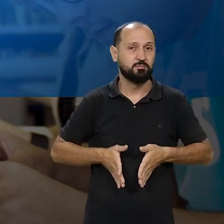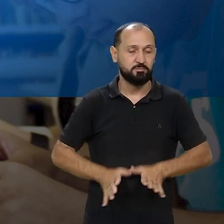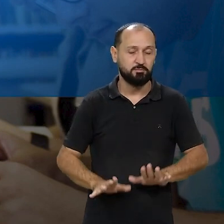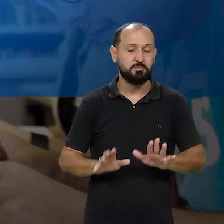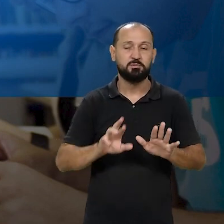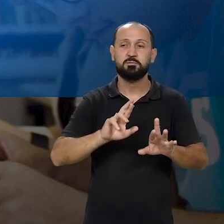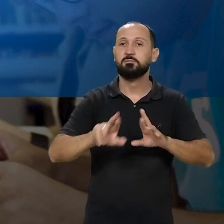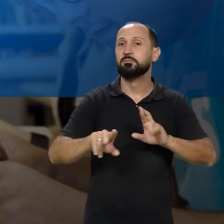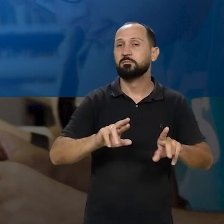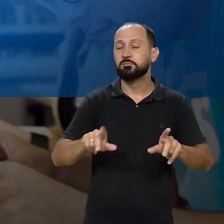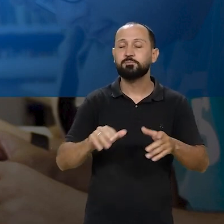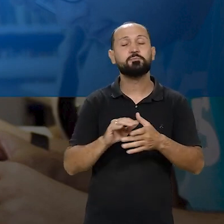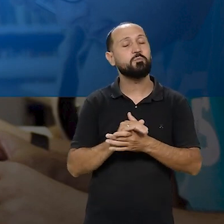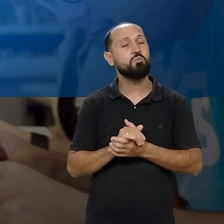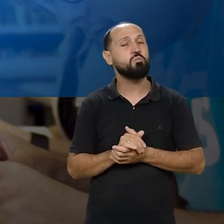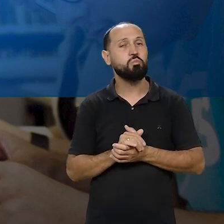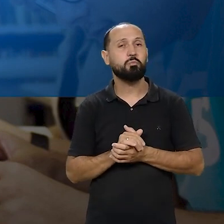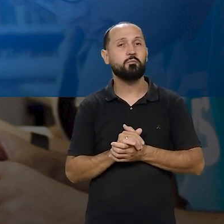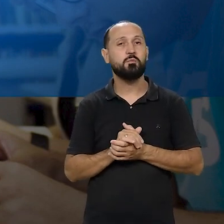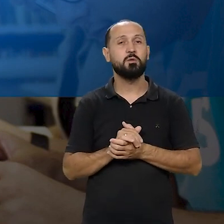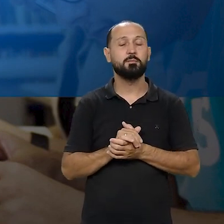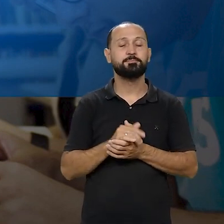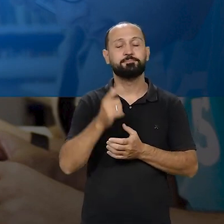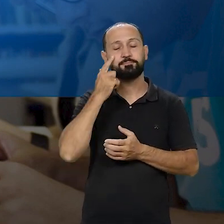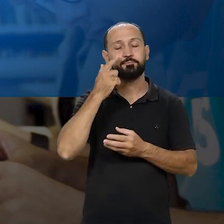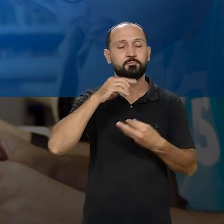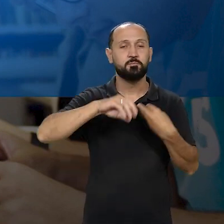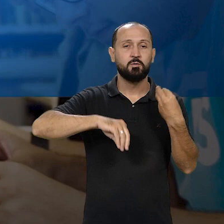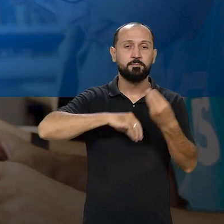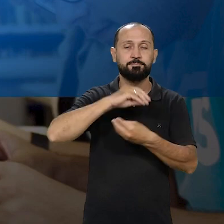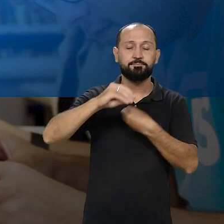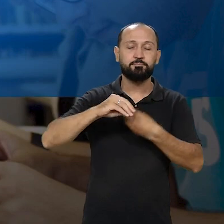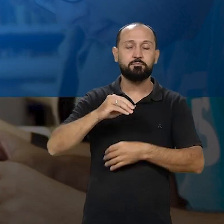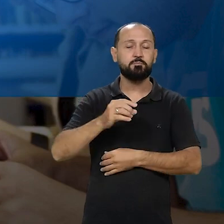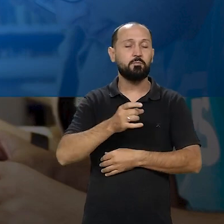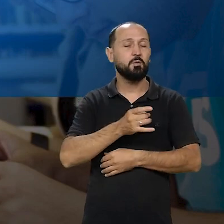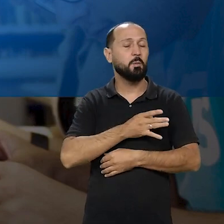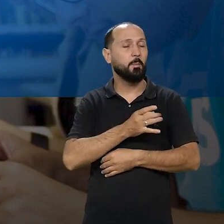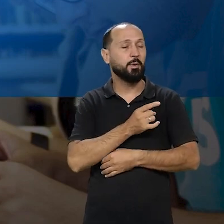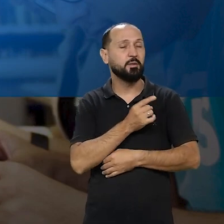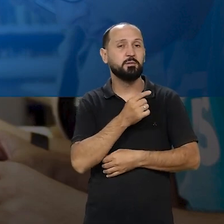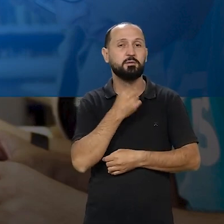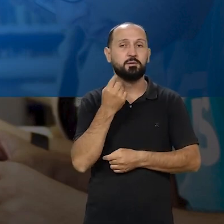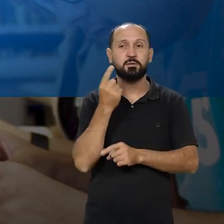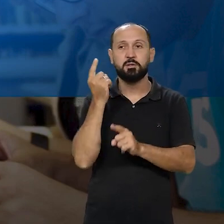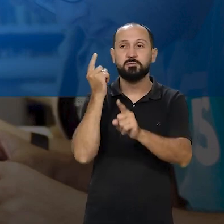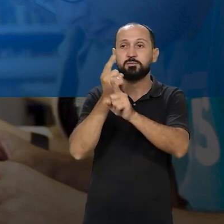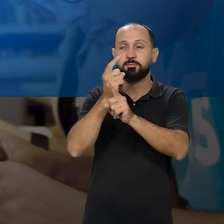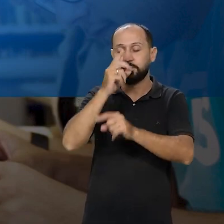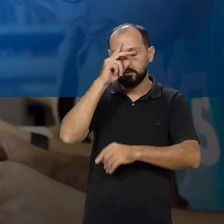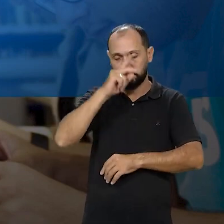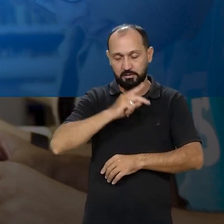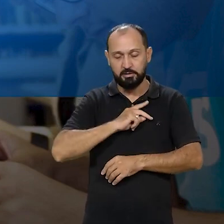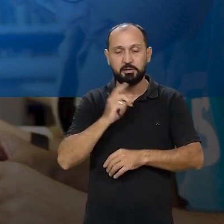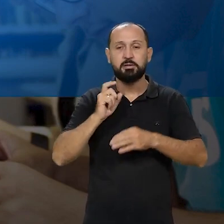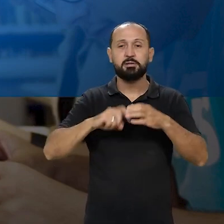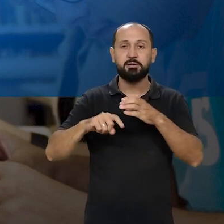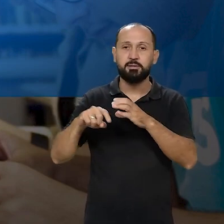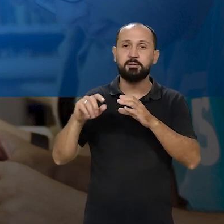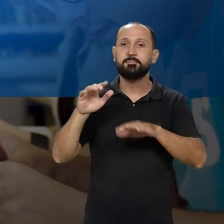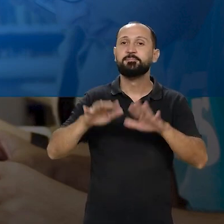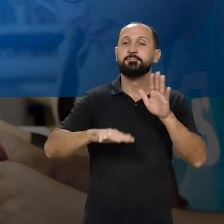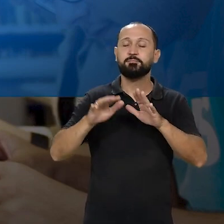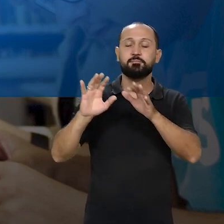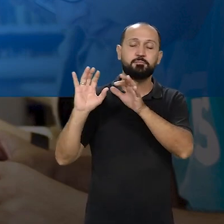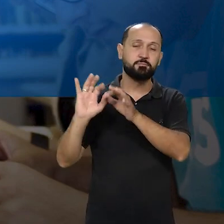De várias formas. Então, é uma mistura aí entre o horror da morte e a descoberta sexual, assim. Então, tem mais ou menos